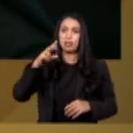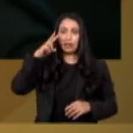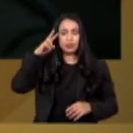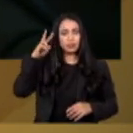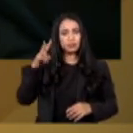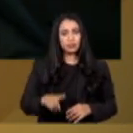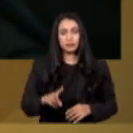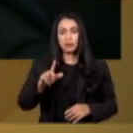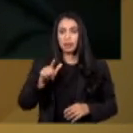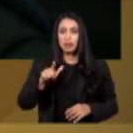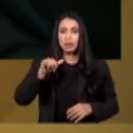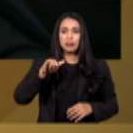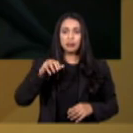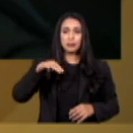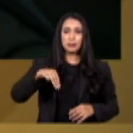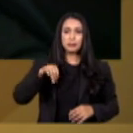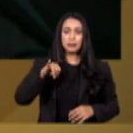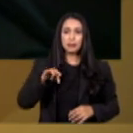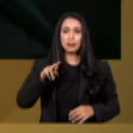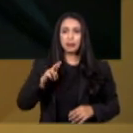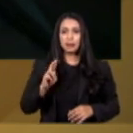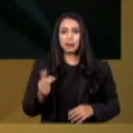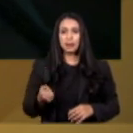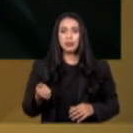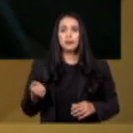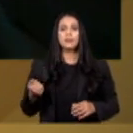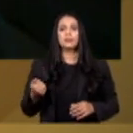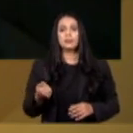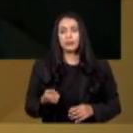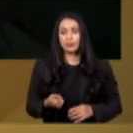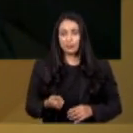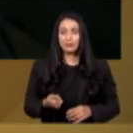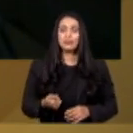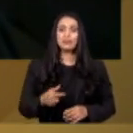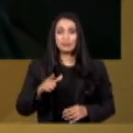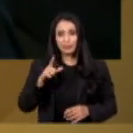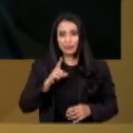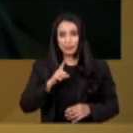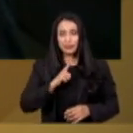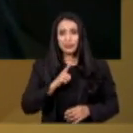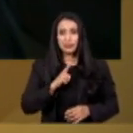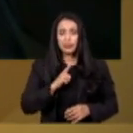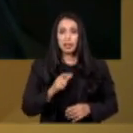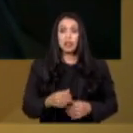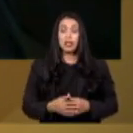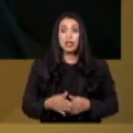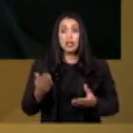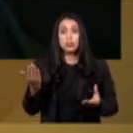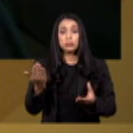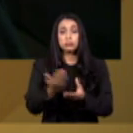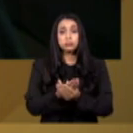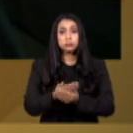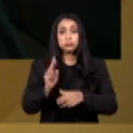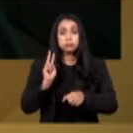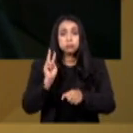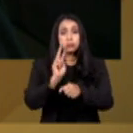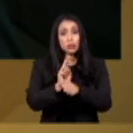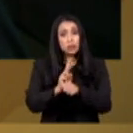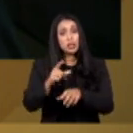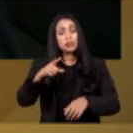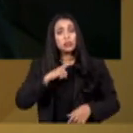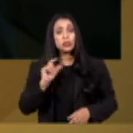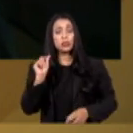possibilitando de uma acomodação institucional baseada exatamente nos